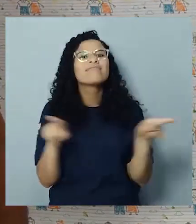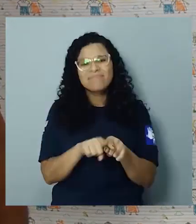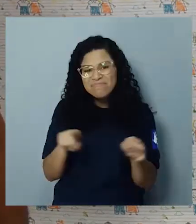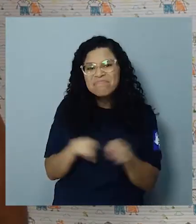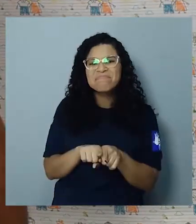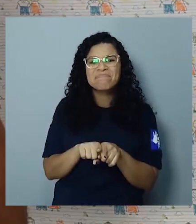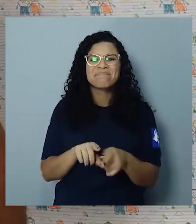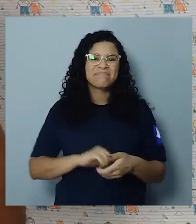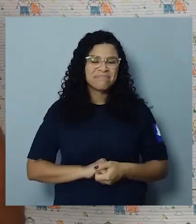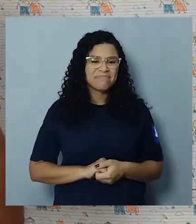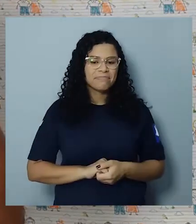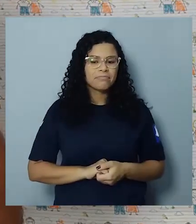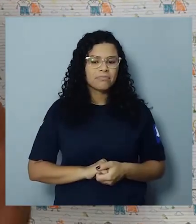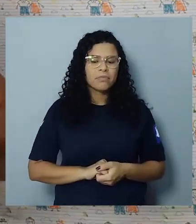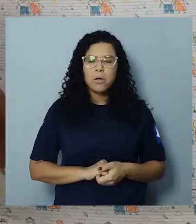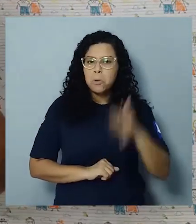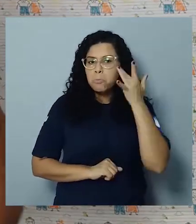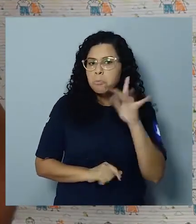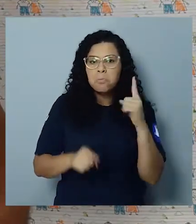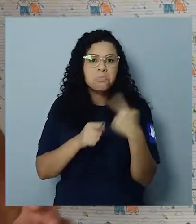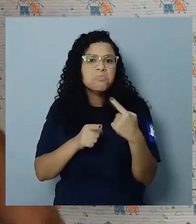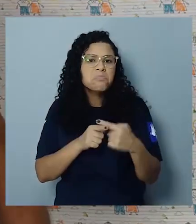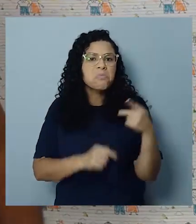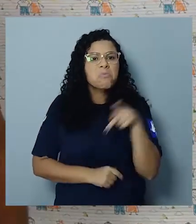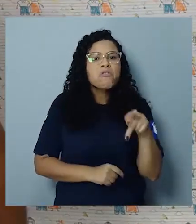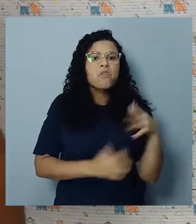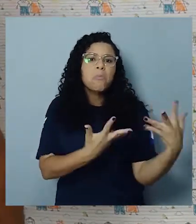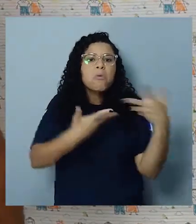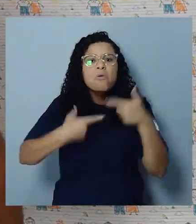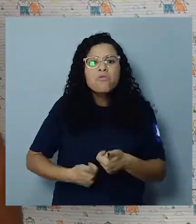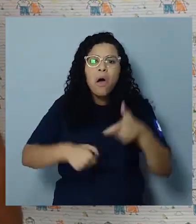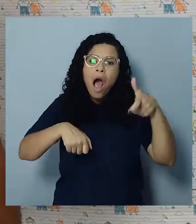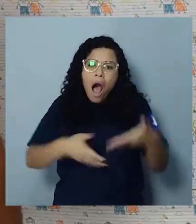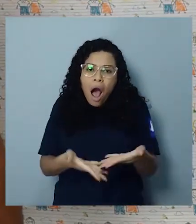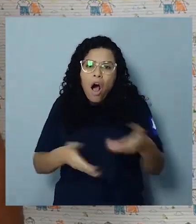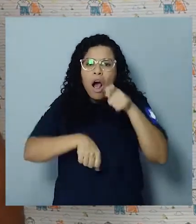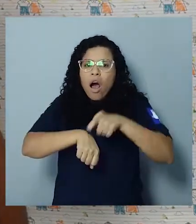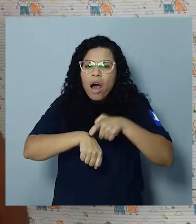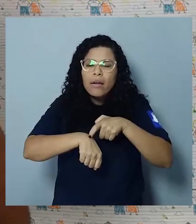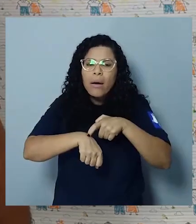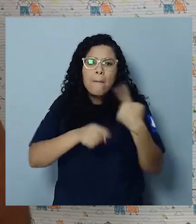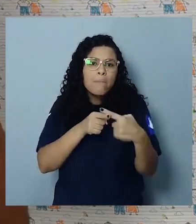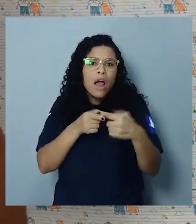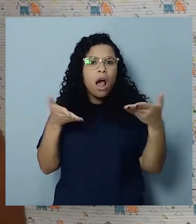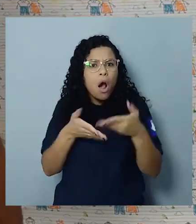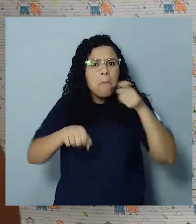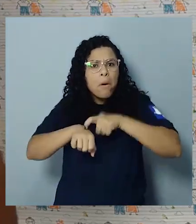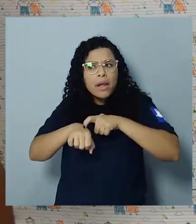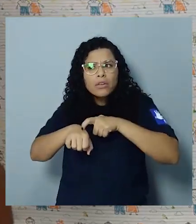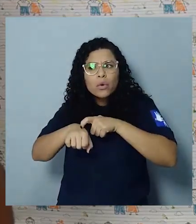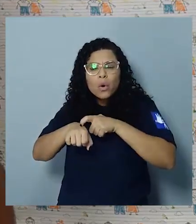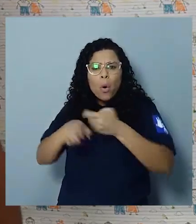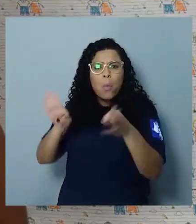mosquito também um e eu não sei porque esse professor me chamou esse horário é hora que eu posso de ficar